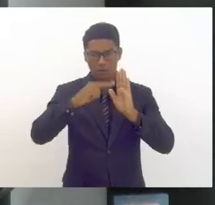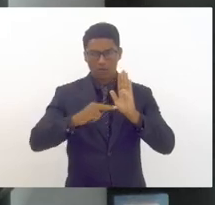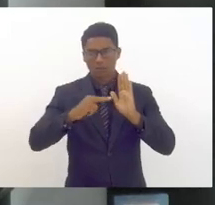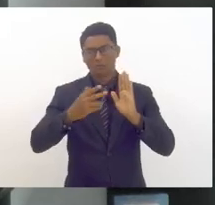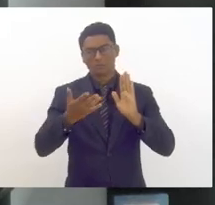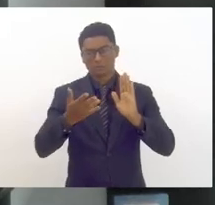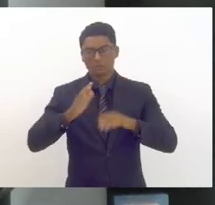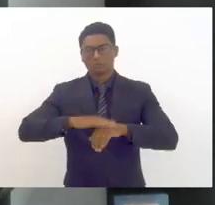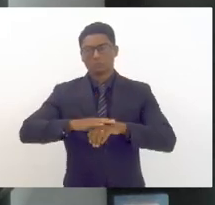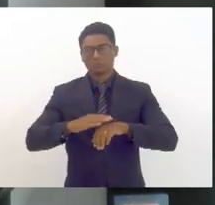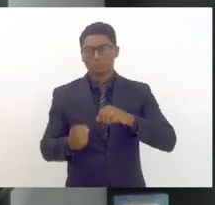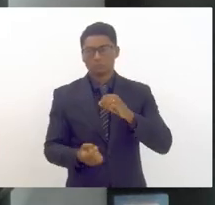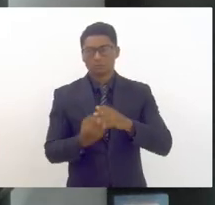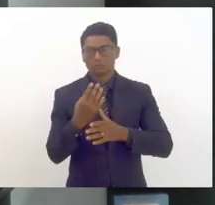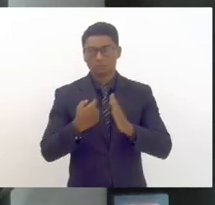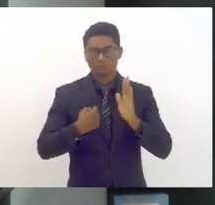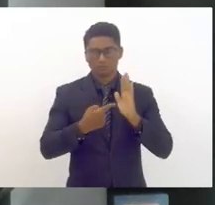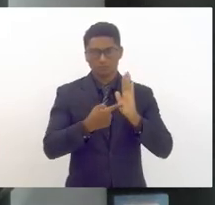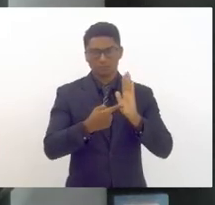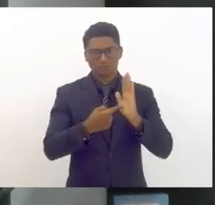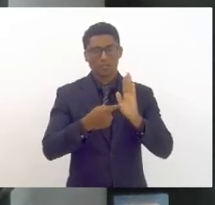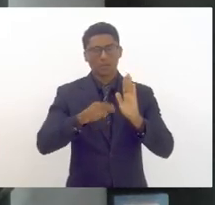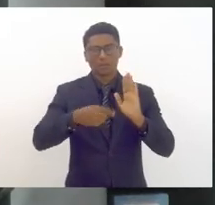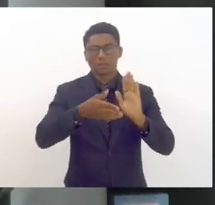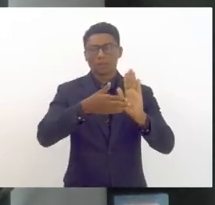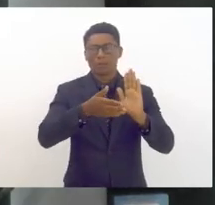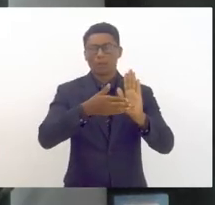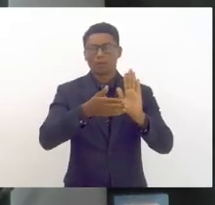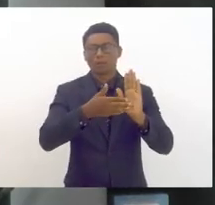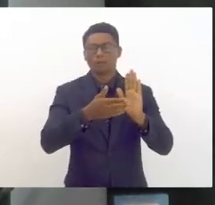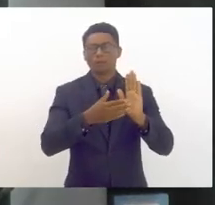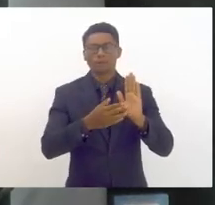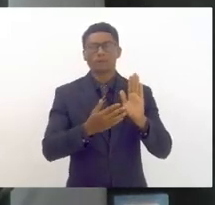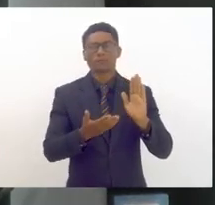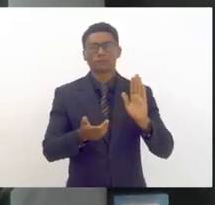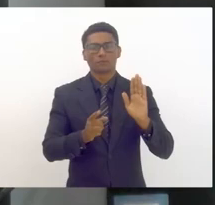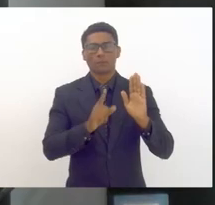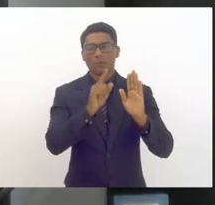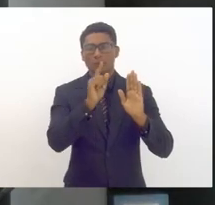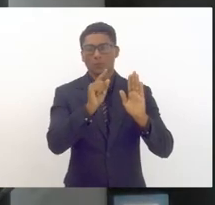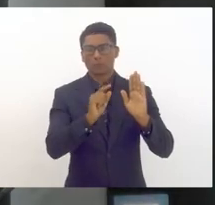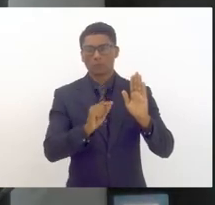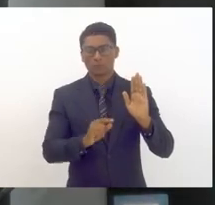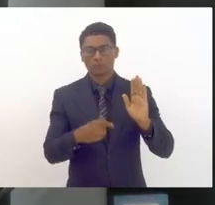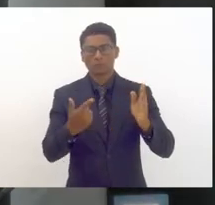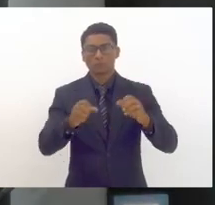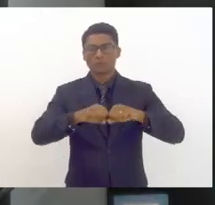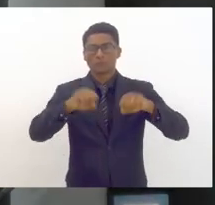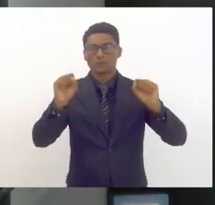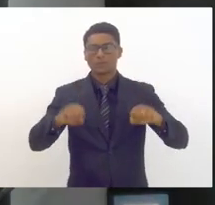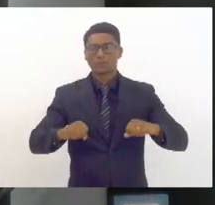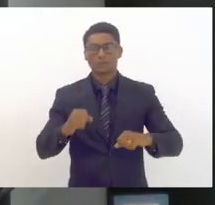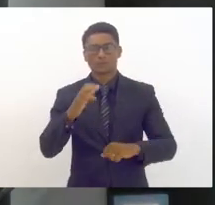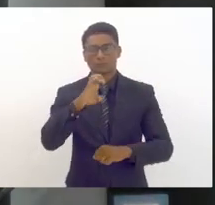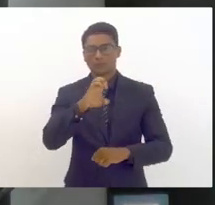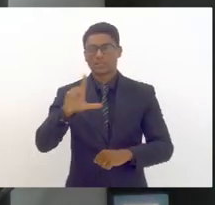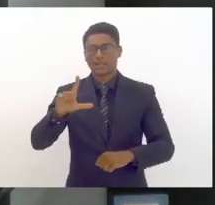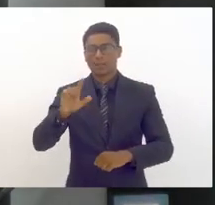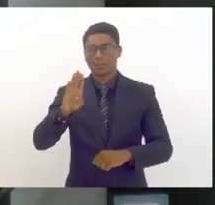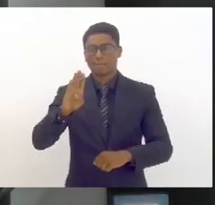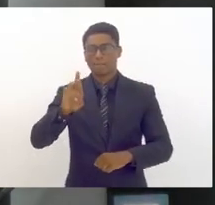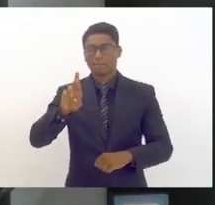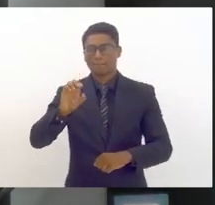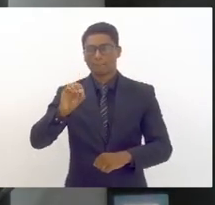minha autoria, que faz essa proposta, né, de implantação do sistema de cell broadcast no estado do